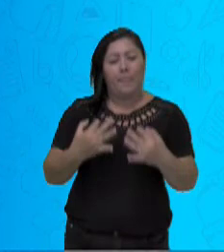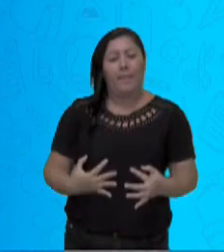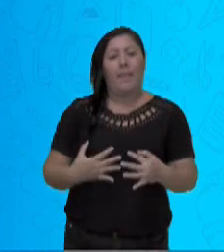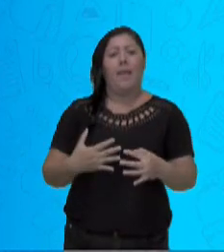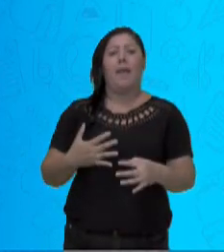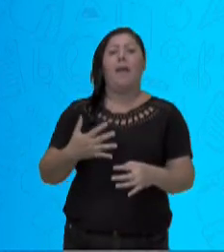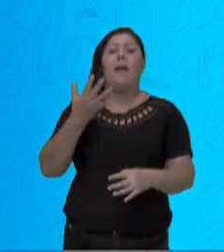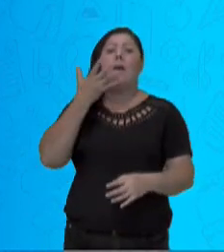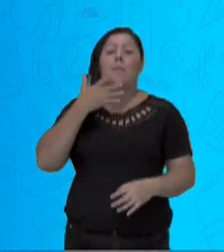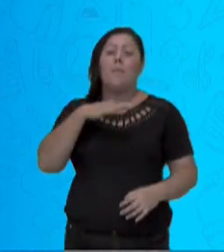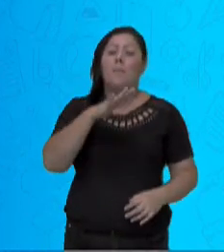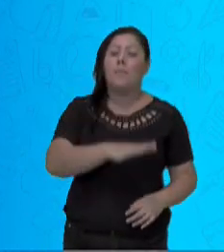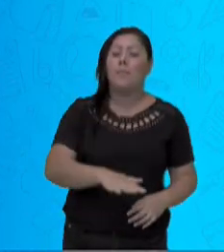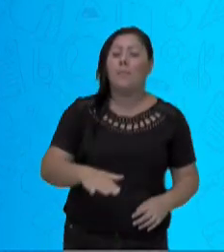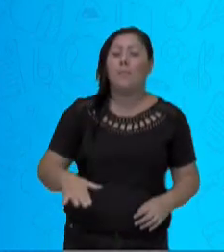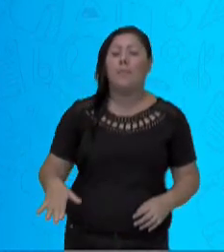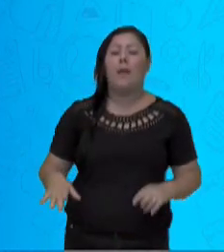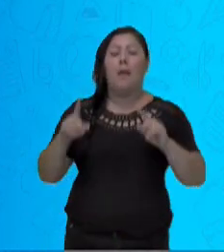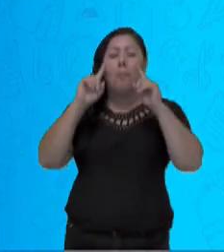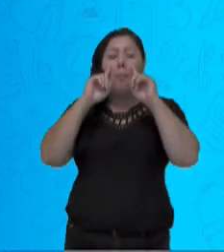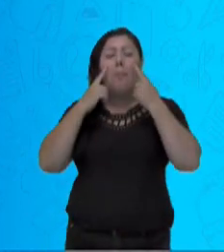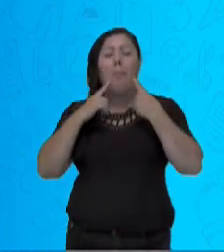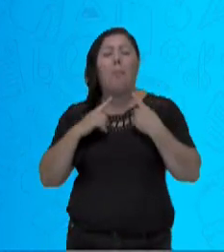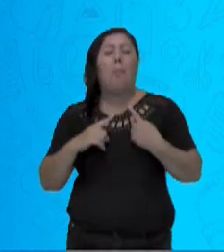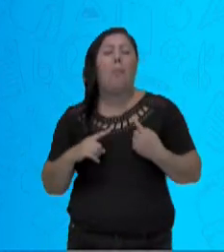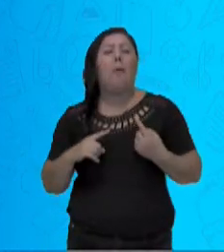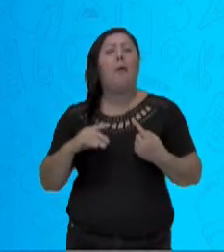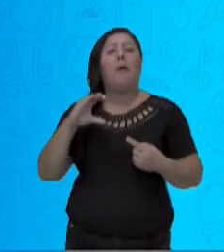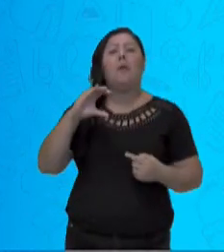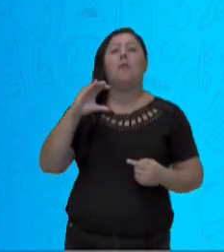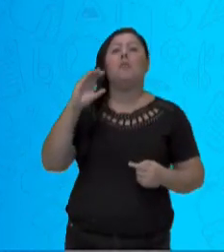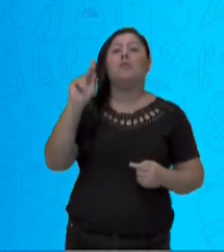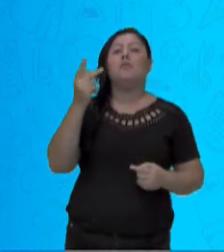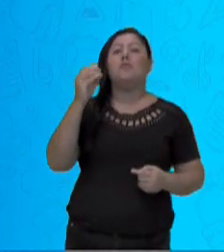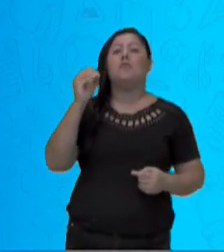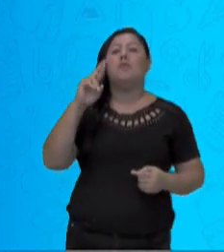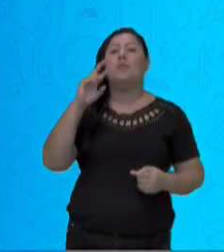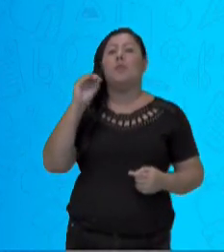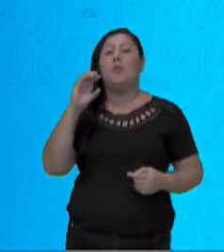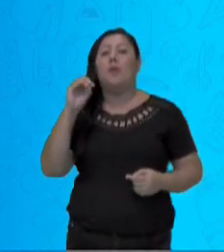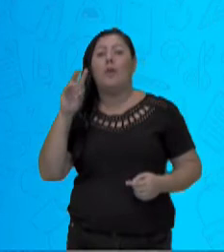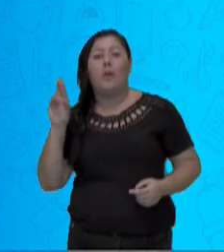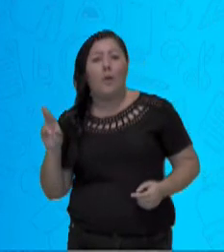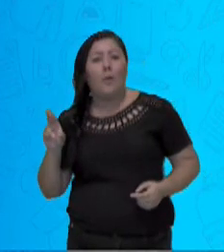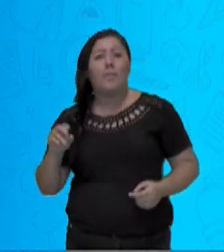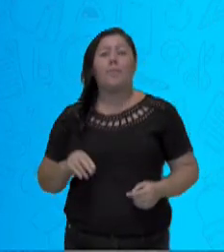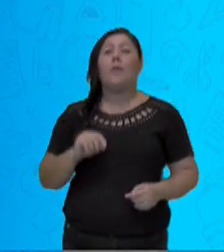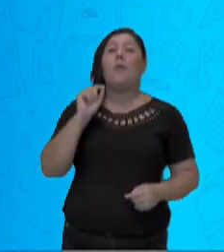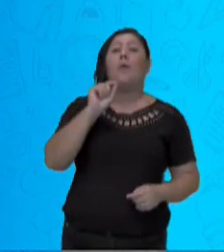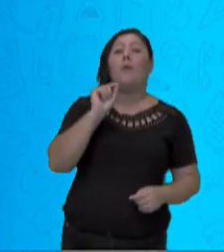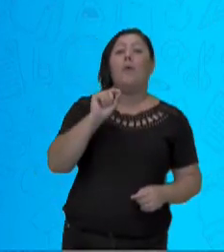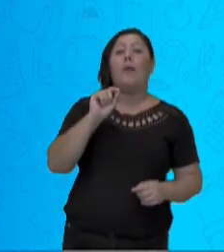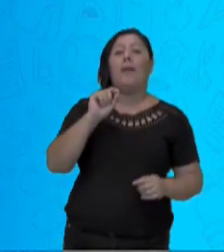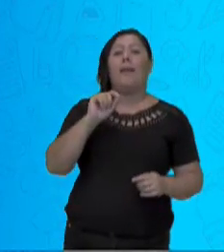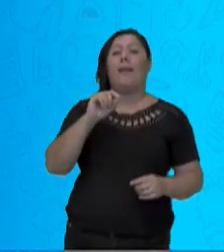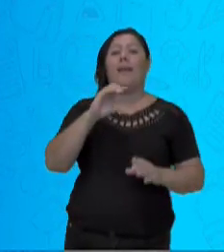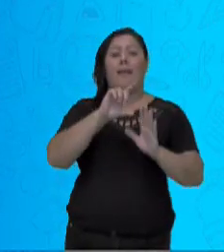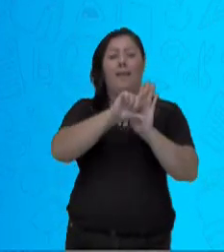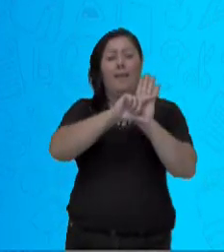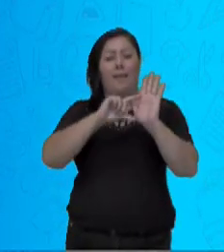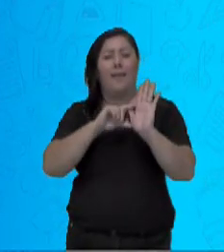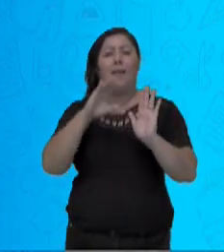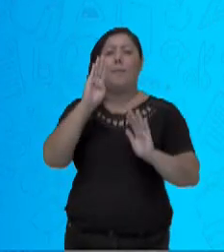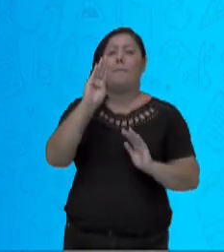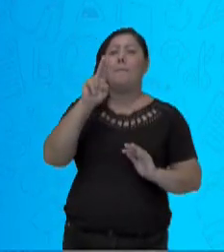criança pequena arrumou um chororô, ela estava num buá e foi só buá. Olha aí,